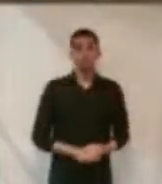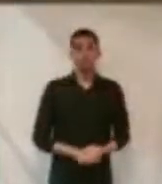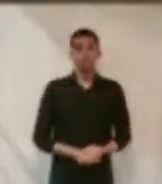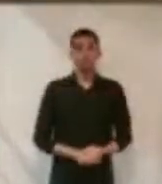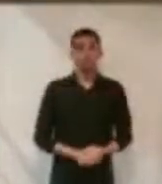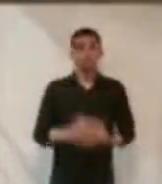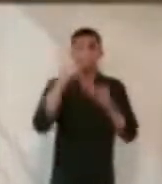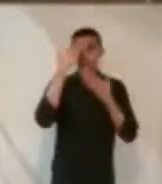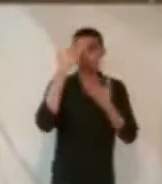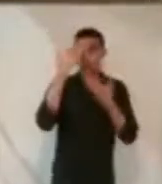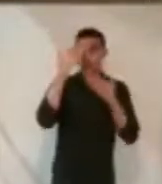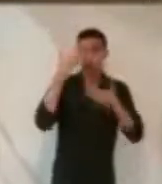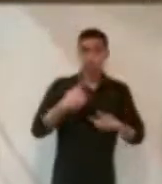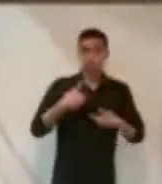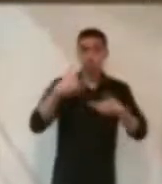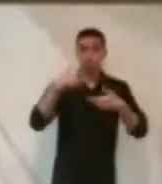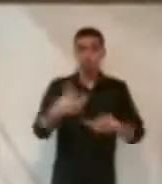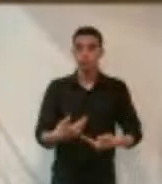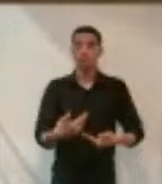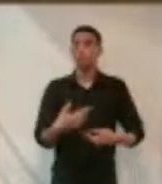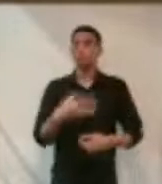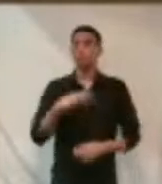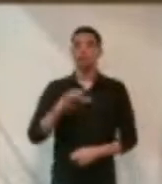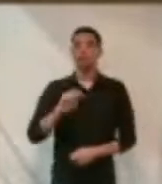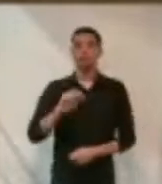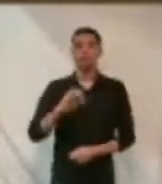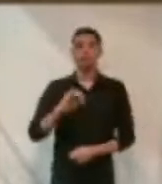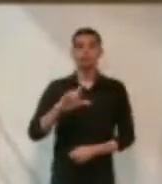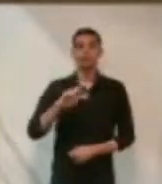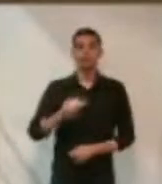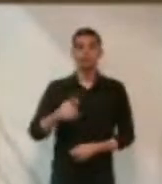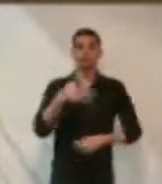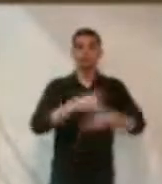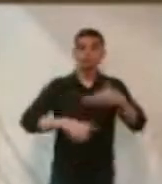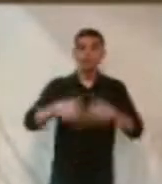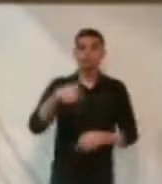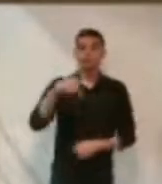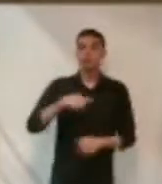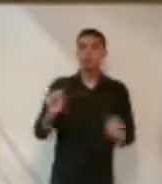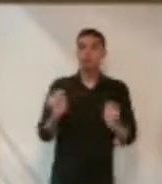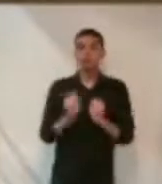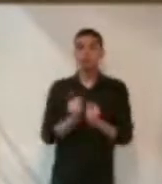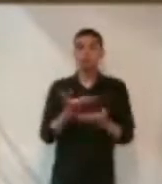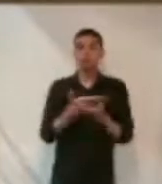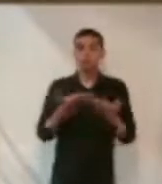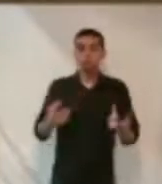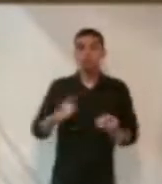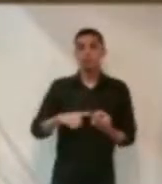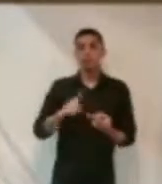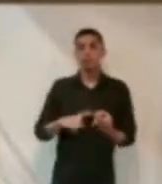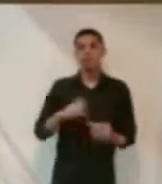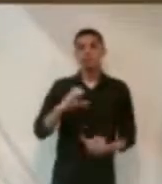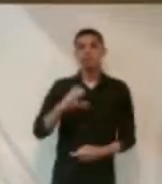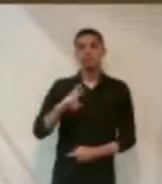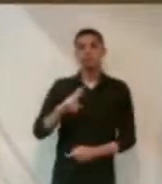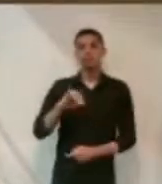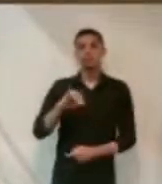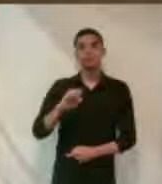Agradecer mais uma vez o convite da doutora Tarsila para estar aqui participando com vocês, da doutora Cristiane Roberta.